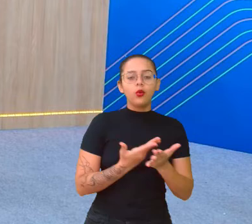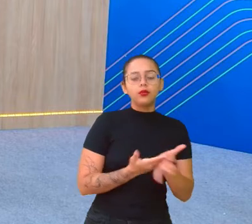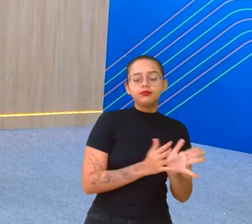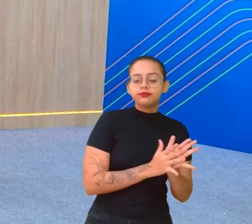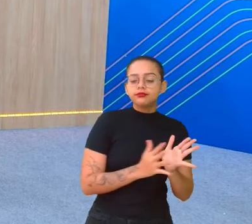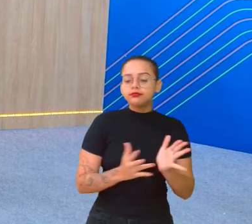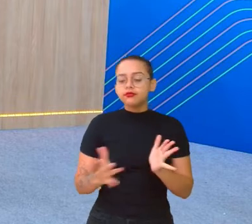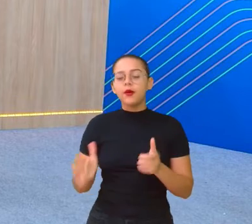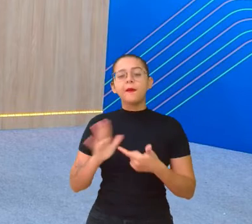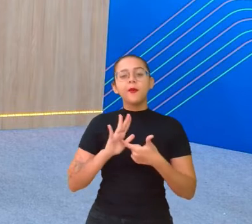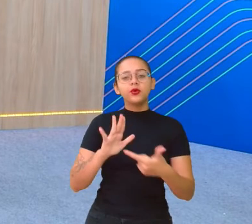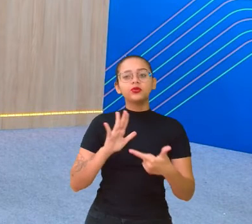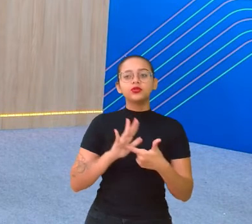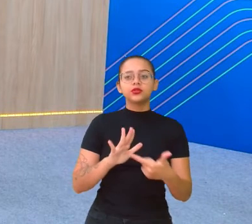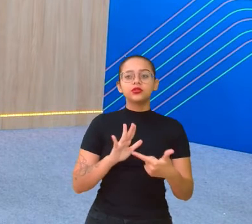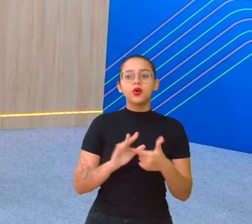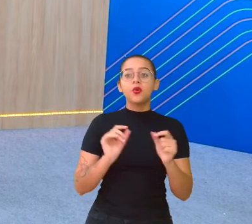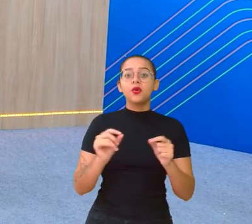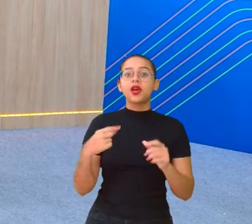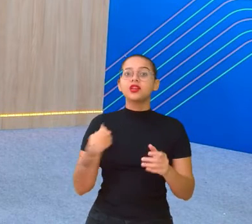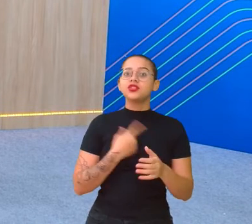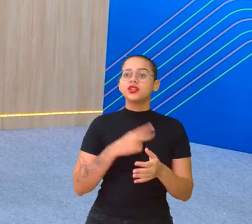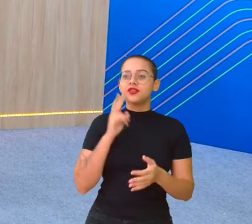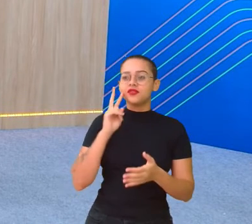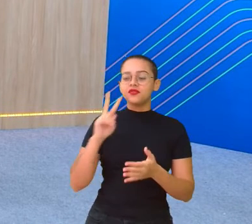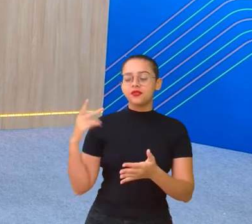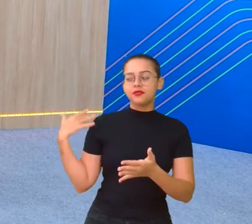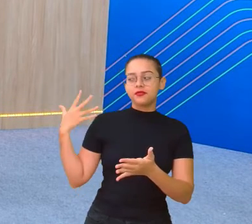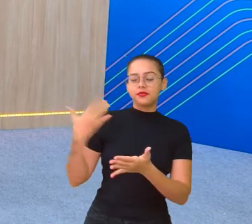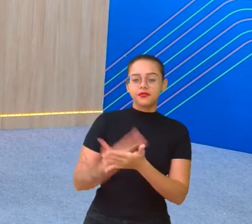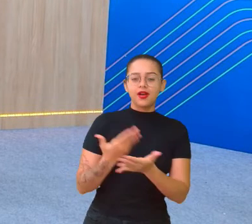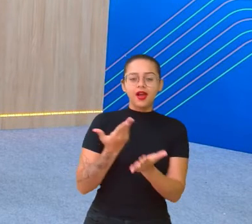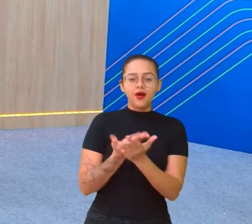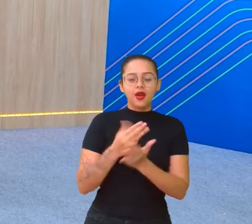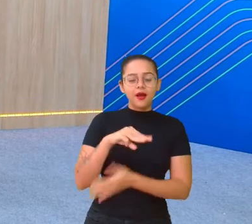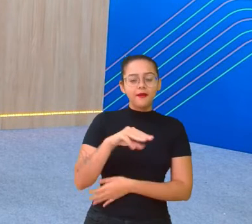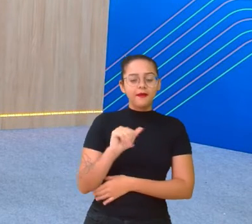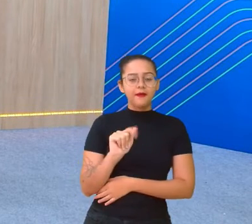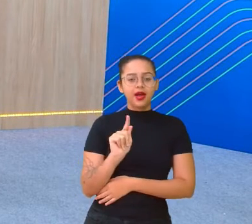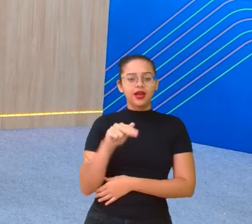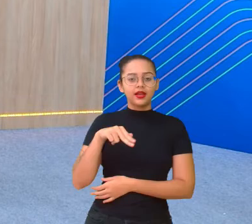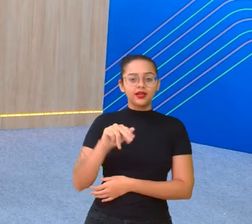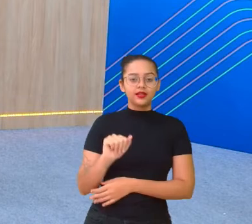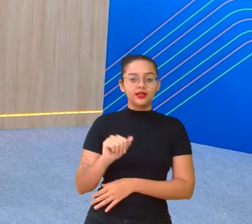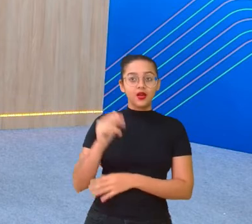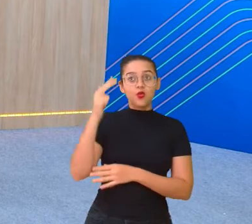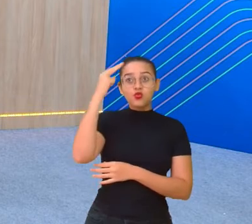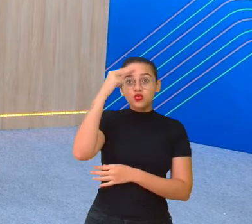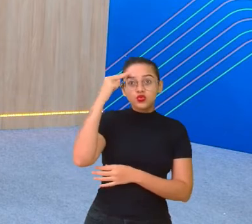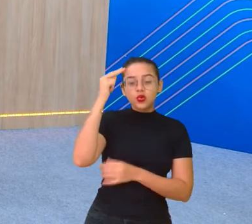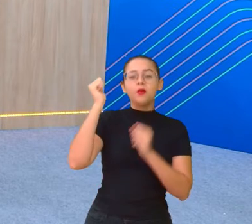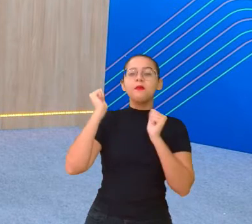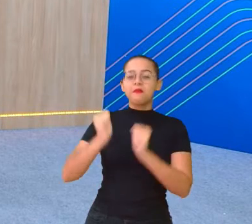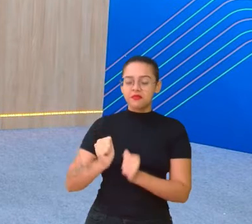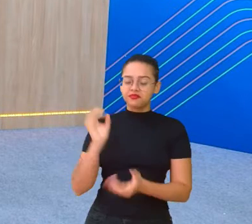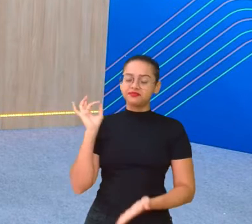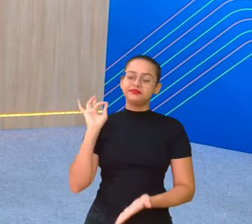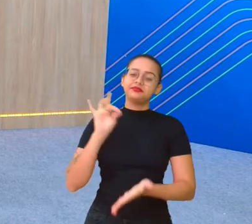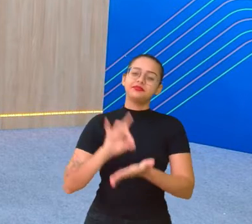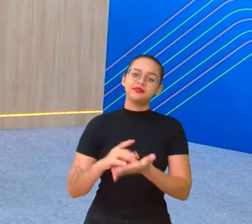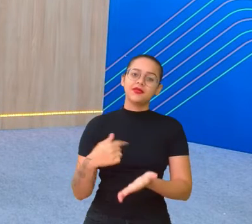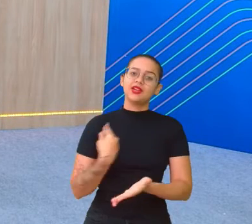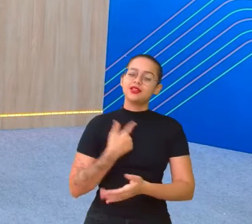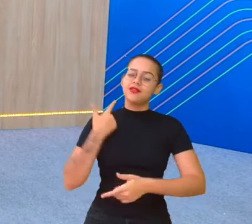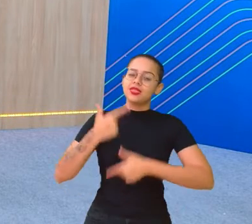vai estar trazendo isso, do que a gente viu desde nossa aula magna, de que os sonhos, eles podem sim se realizar à medida que a